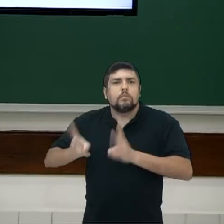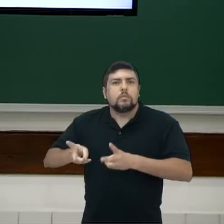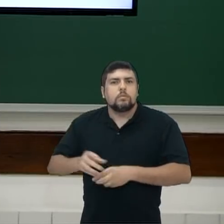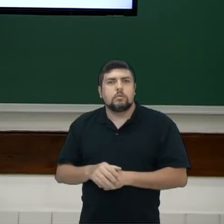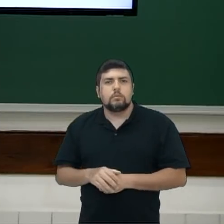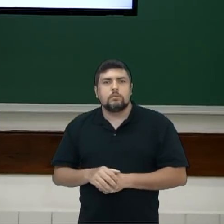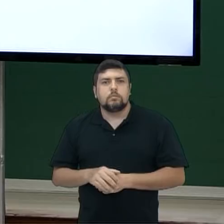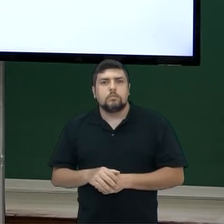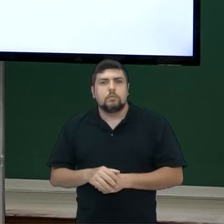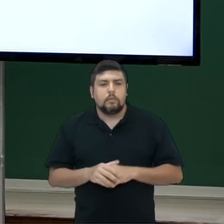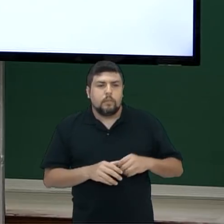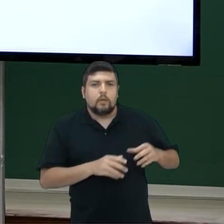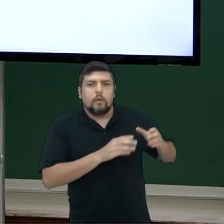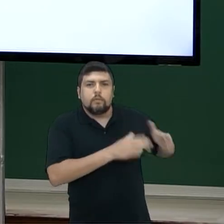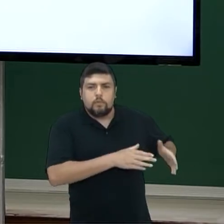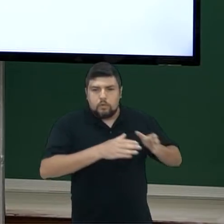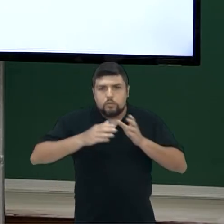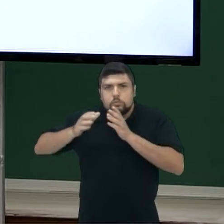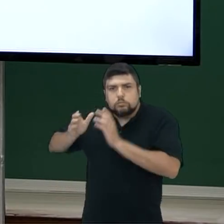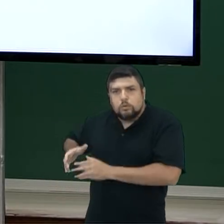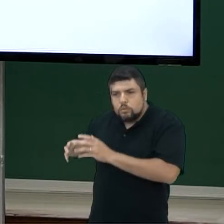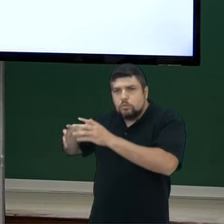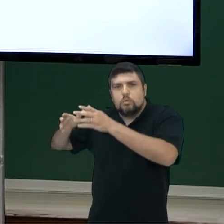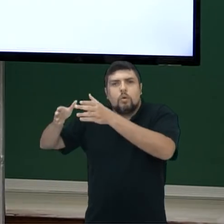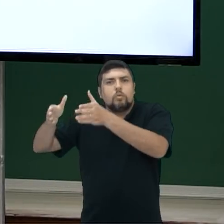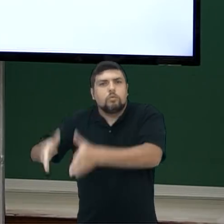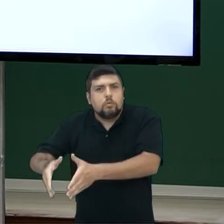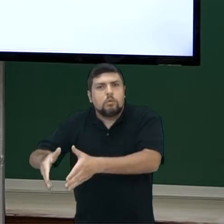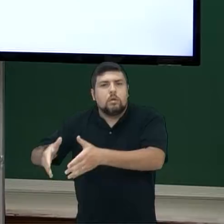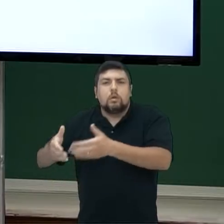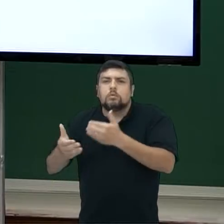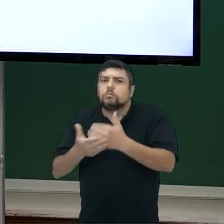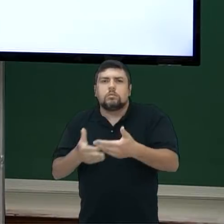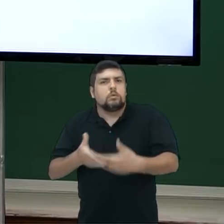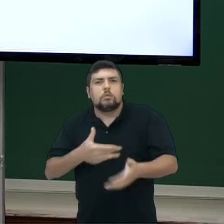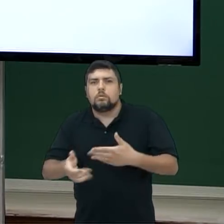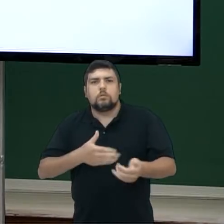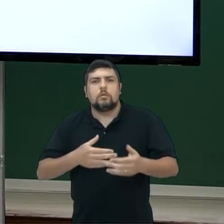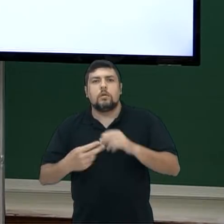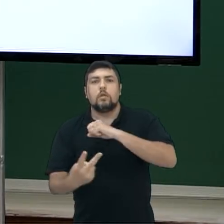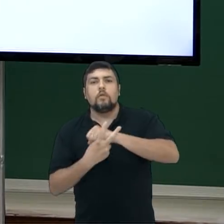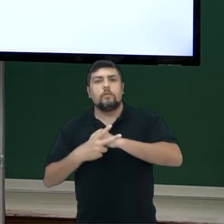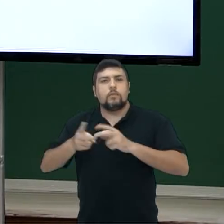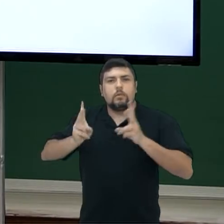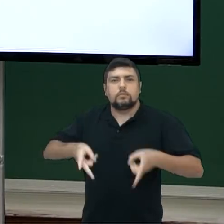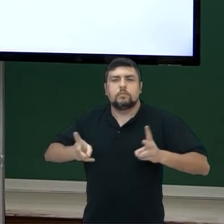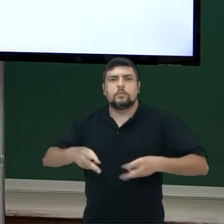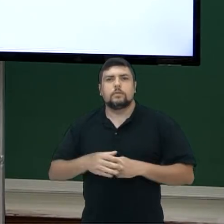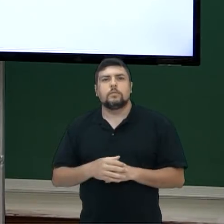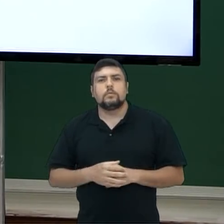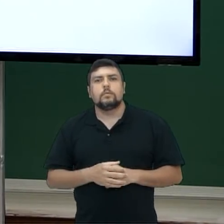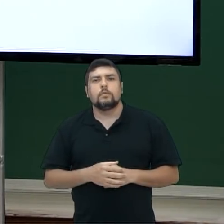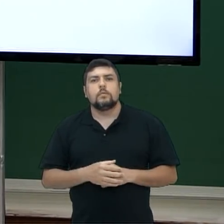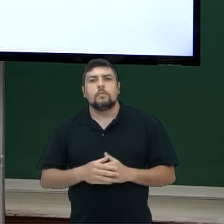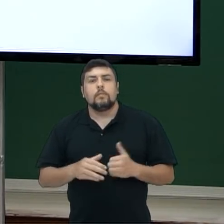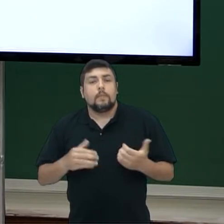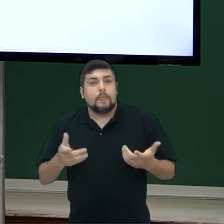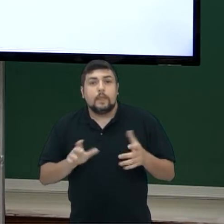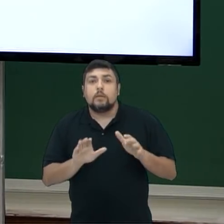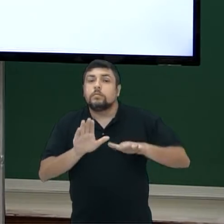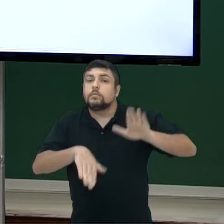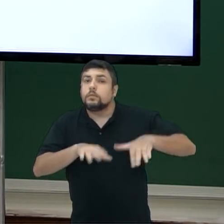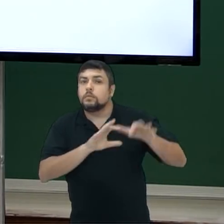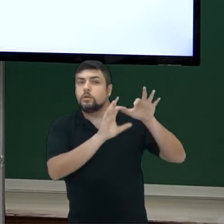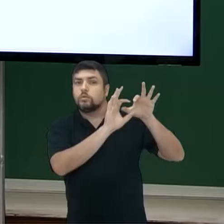inglês. O inglês é muito fácil, né? Então, eu vou usar sempre o mesmo verbo. Então, é o contexto que vai me dizer quando que aconteceu